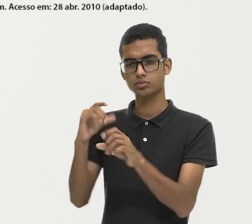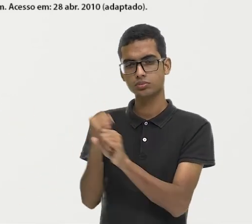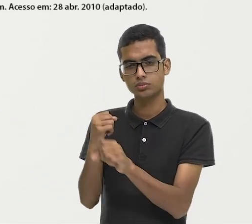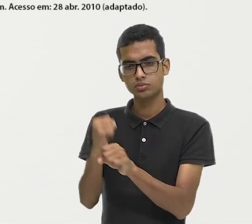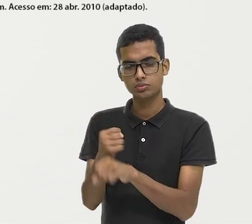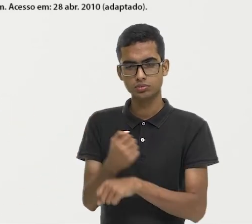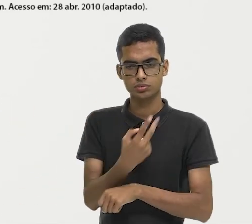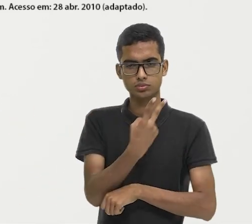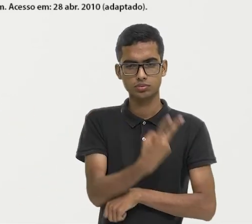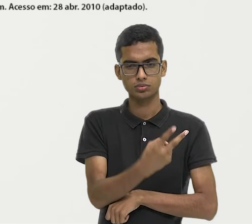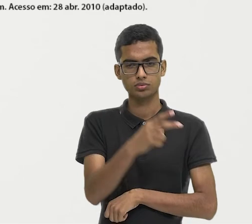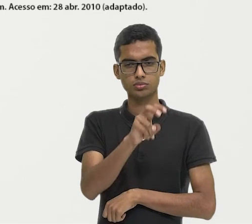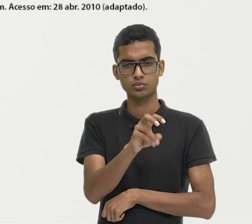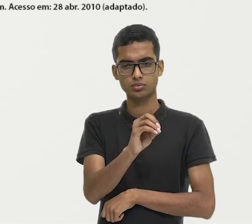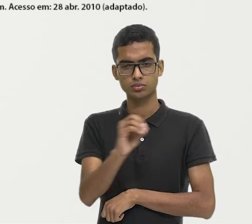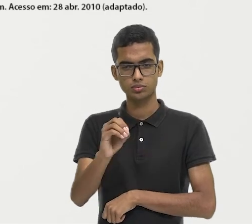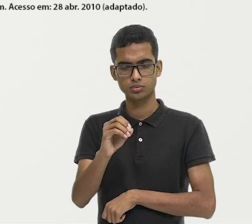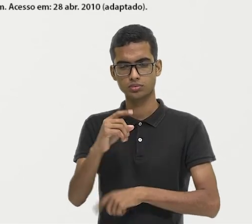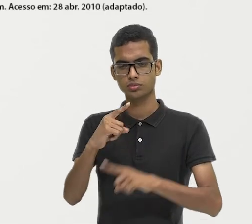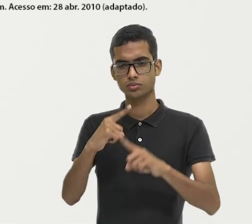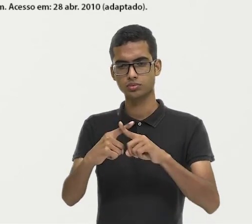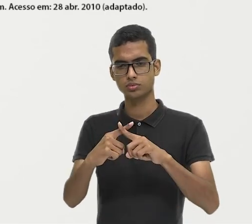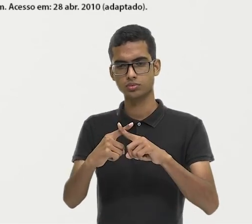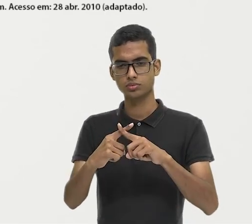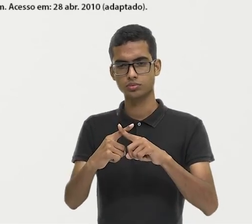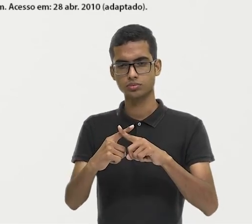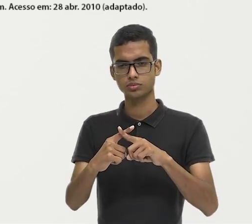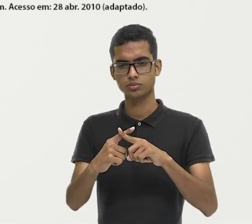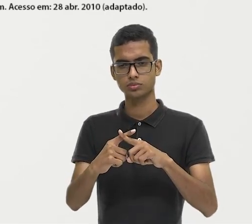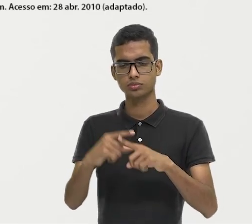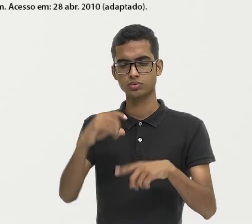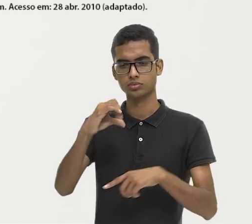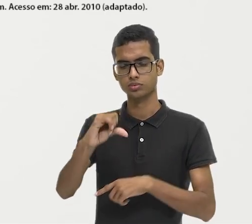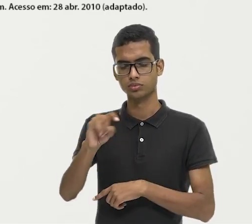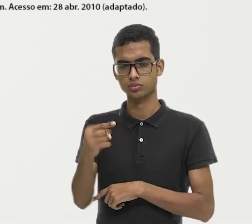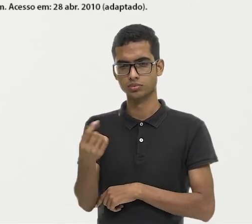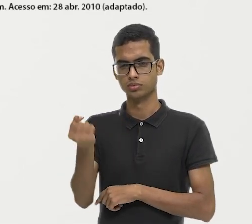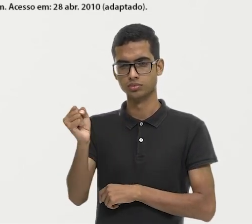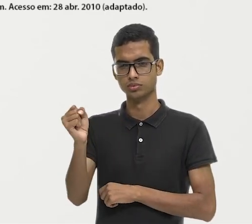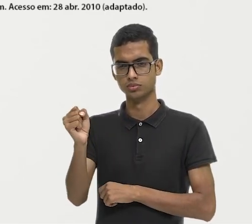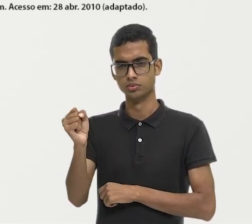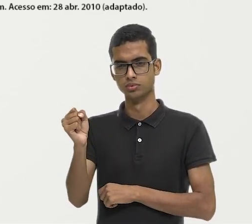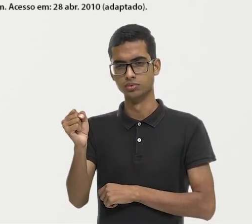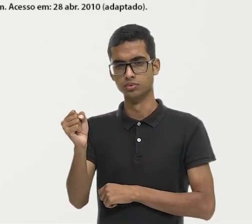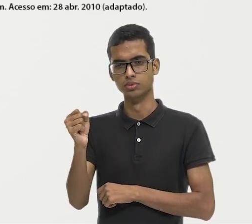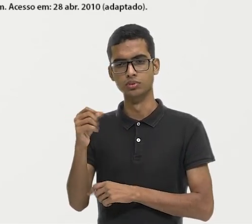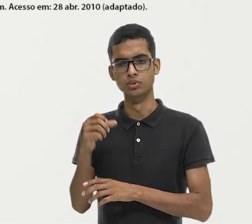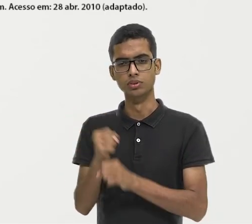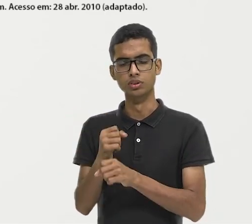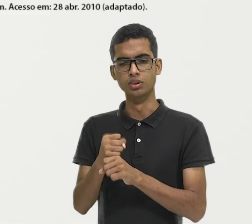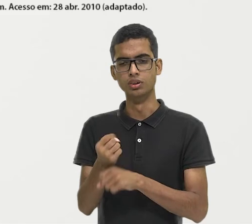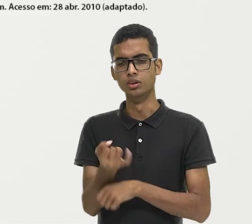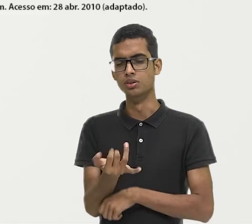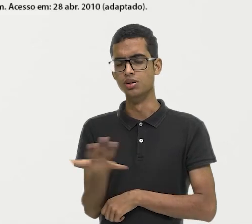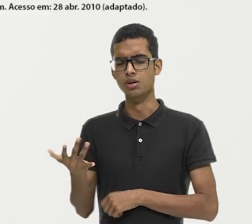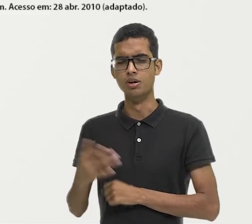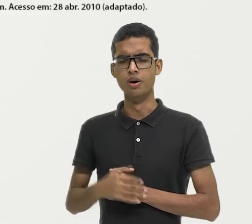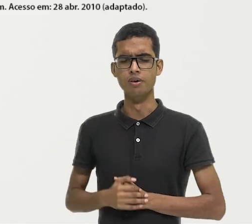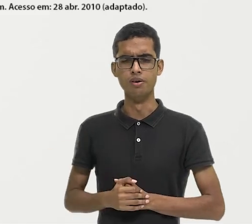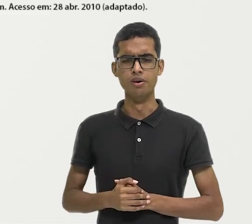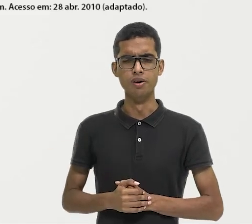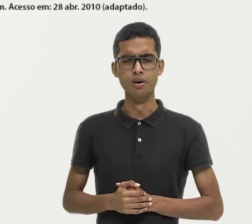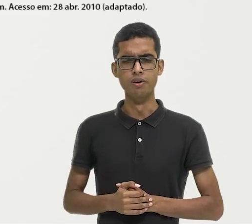seja 2.500 que multiplica 9,8. E essa